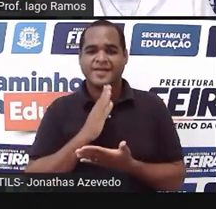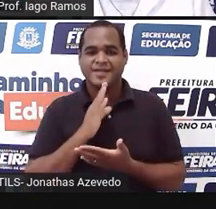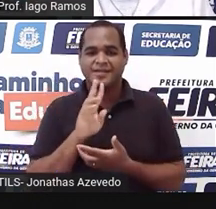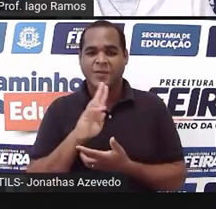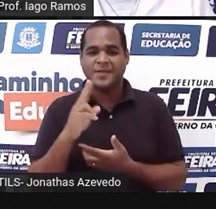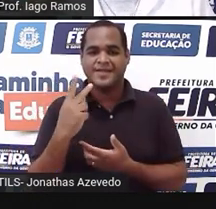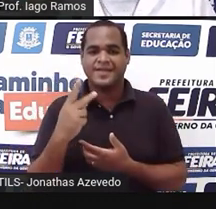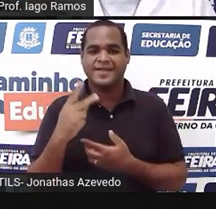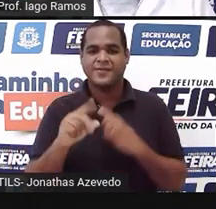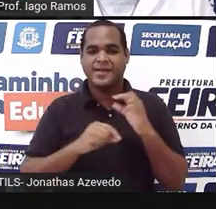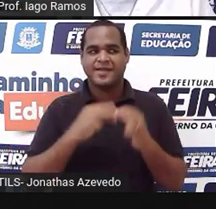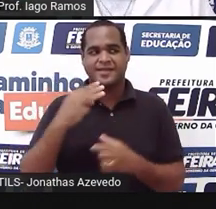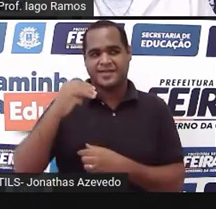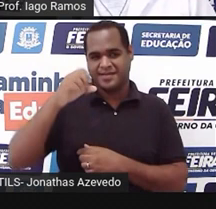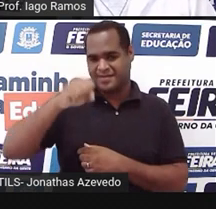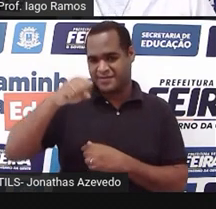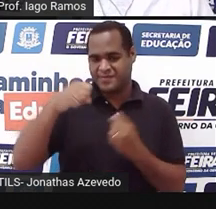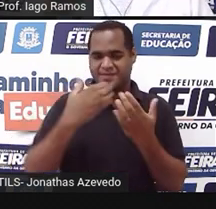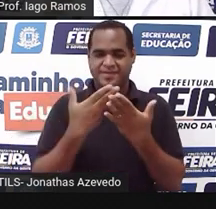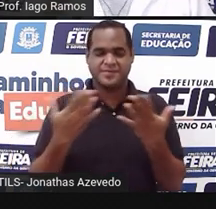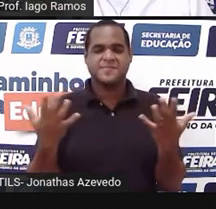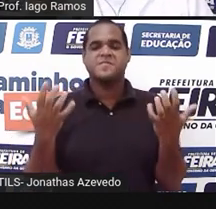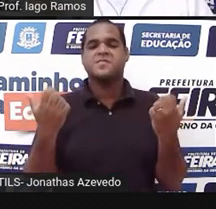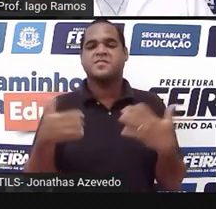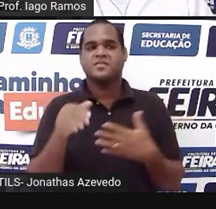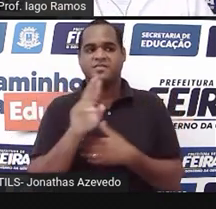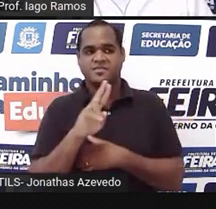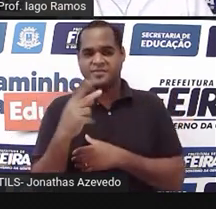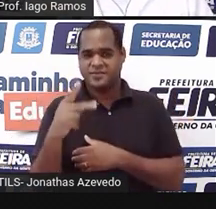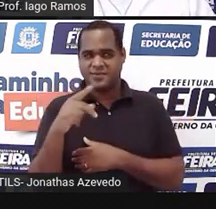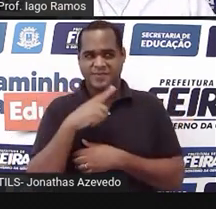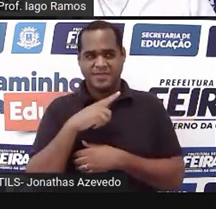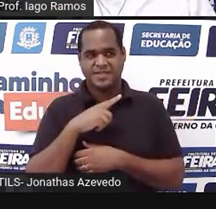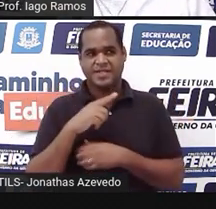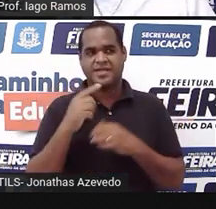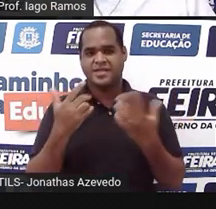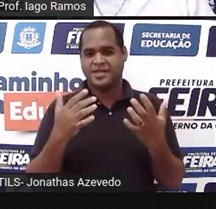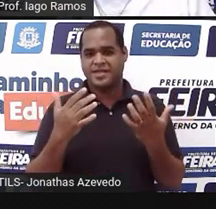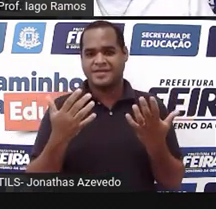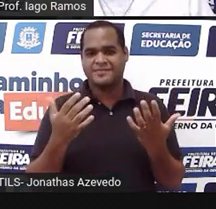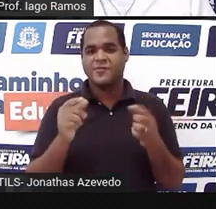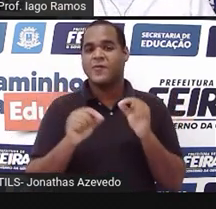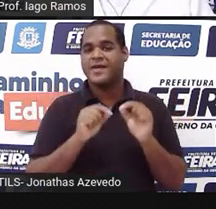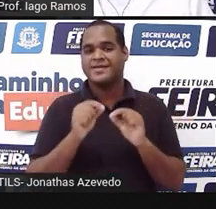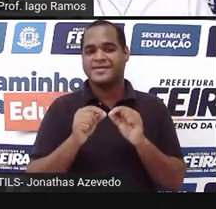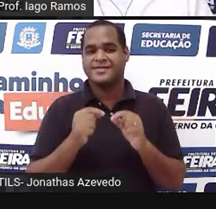nome desse é 30 segundos Como é o nome desse quadrilátero